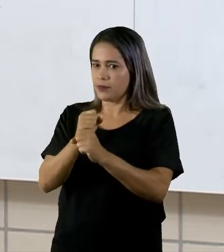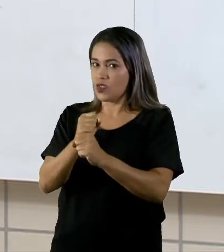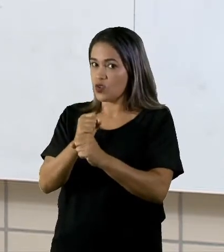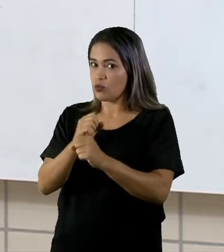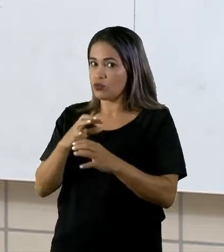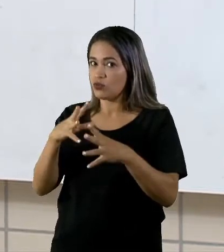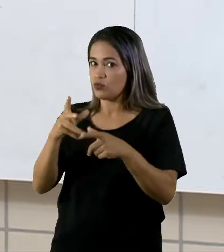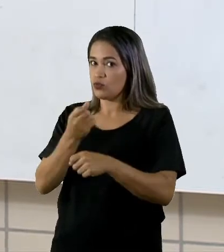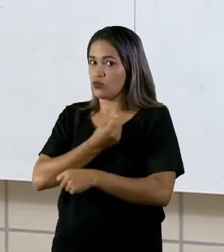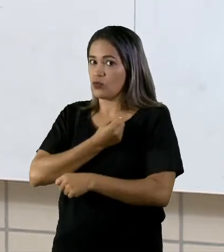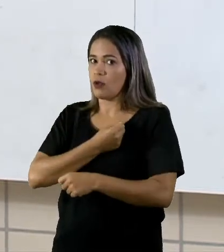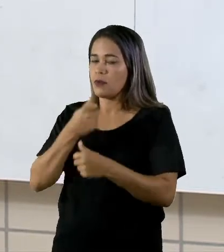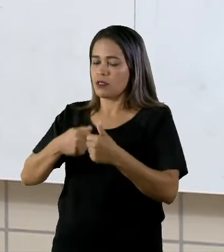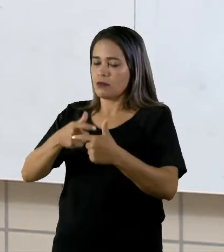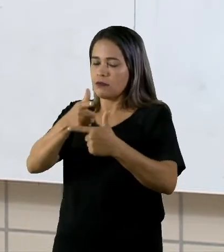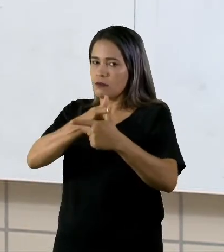ser